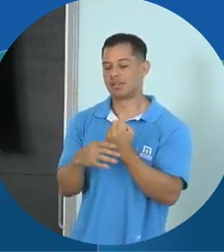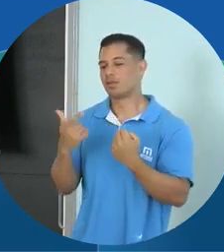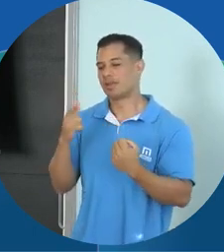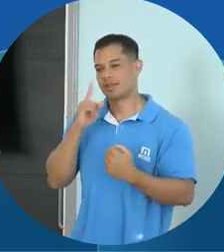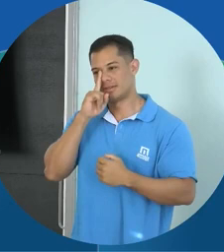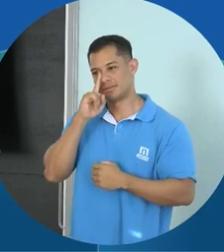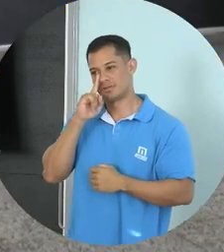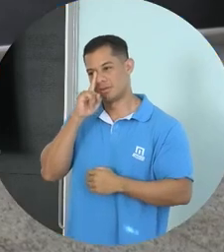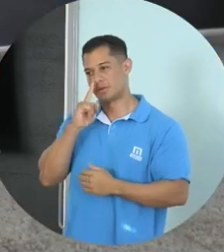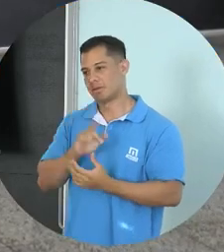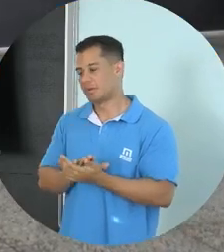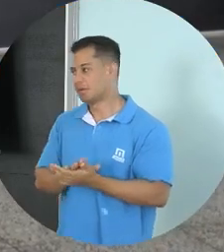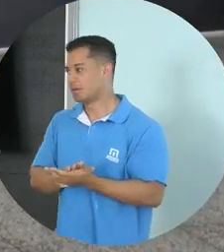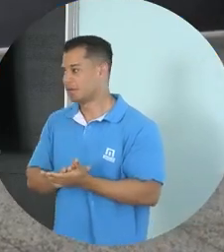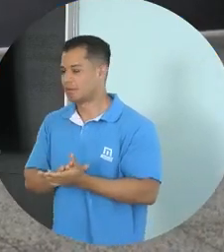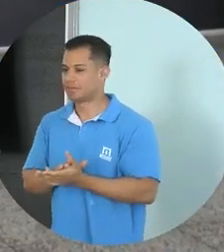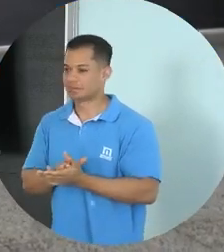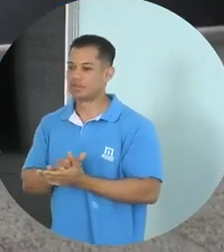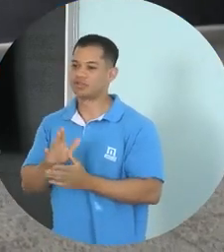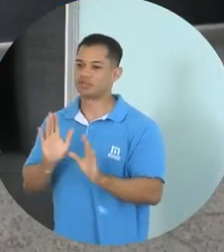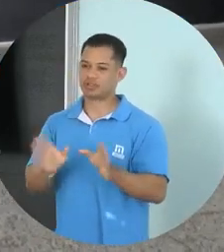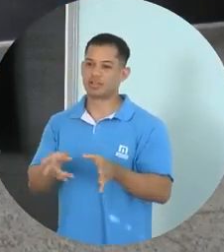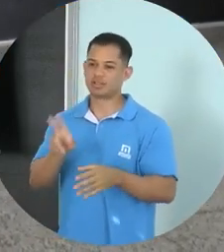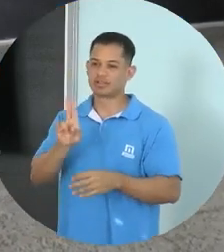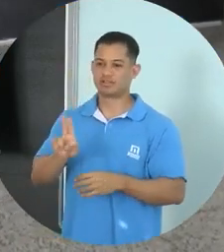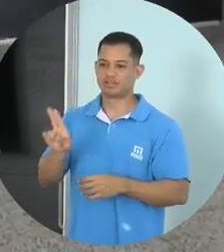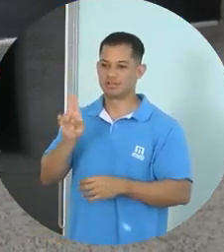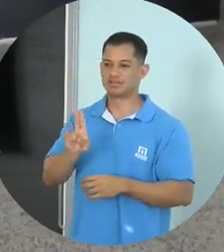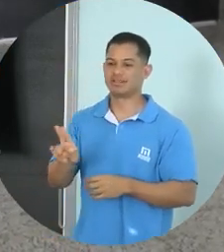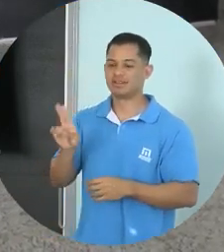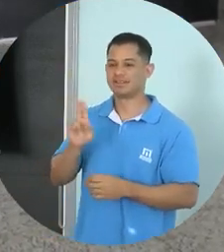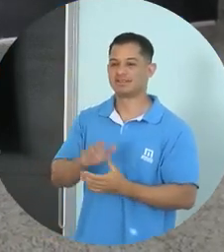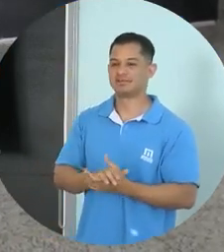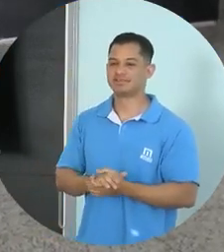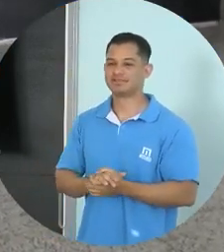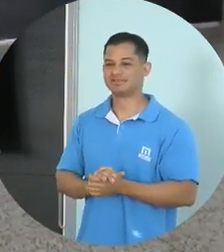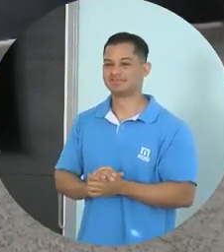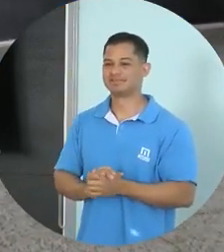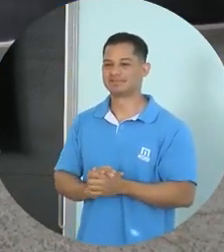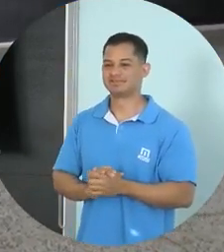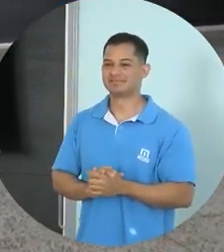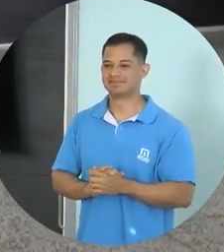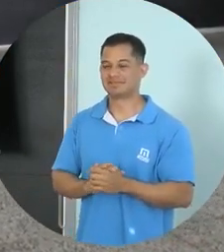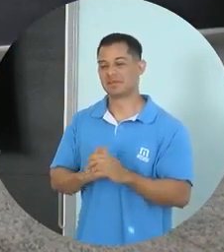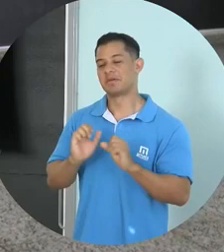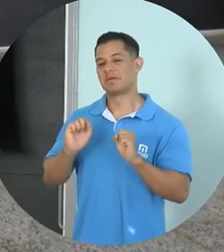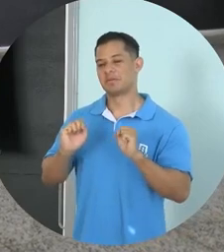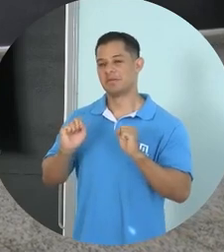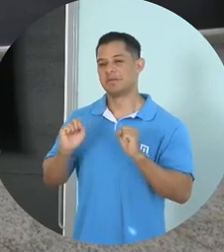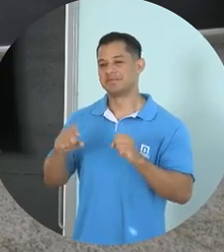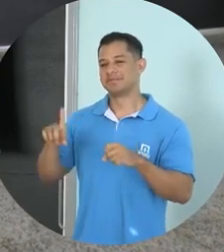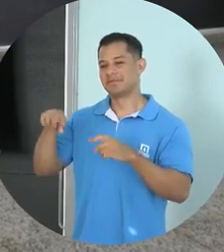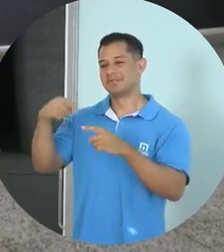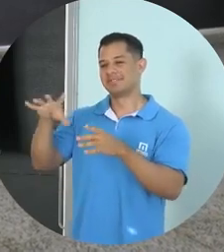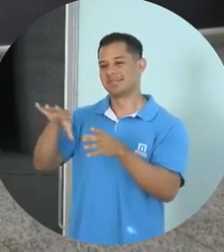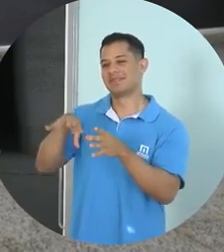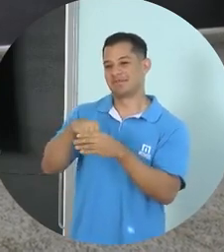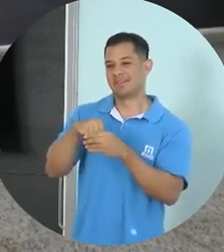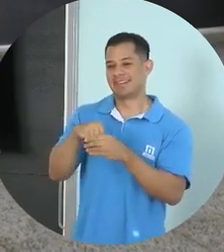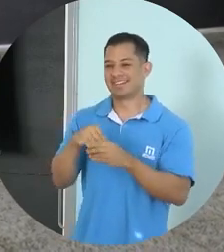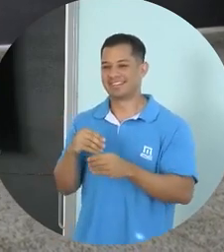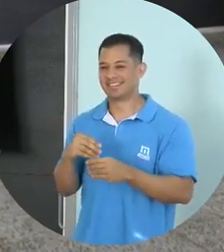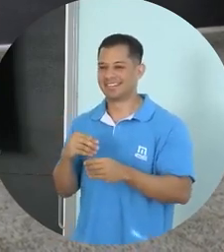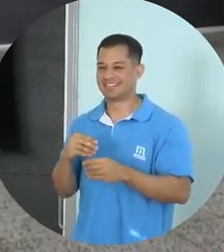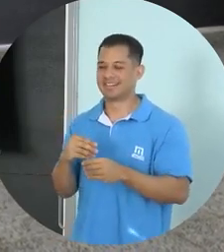risco. Então, isso já está sendo utilizado e provavelmente isso vai ser incorporado, né, normalmente ao